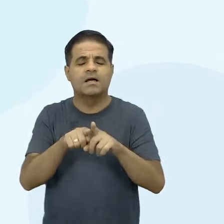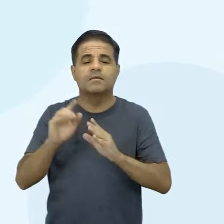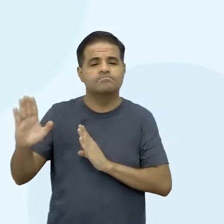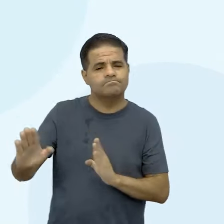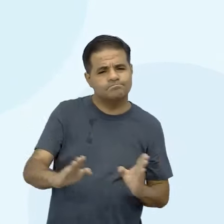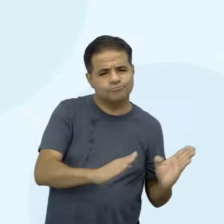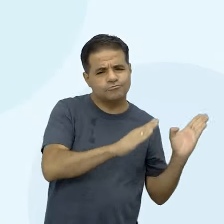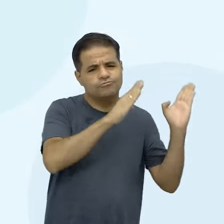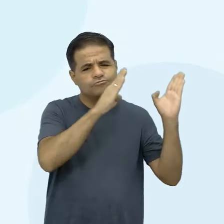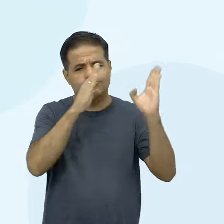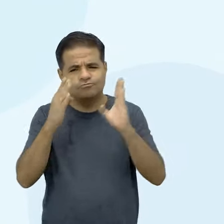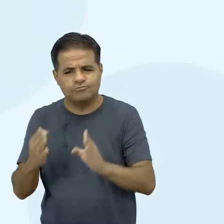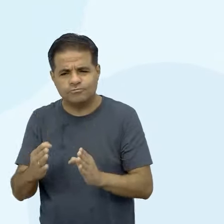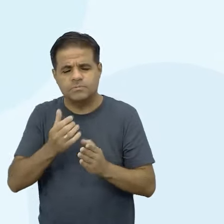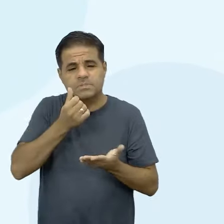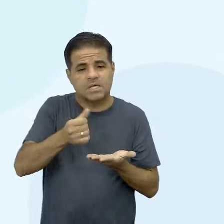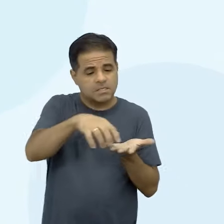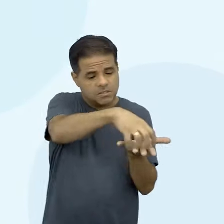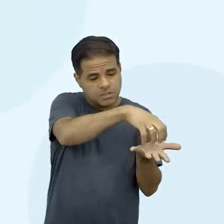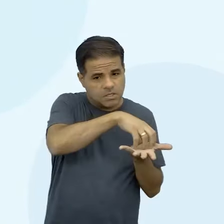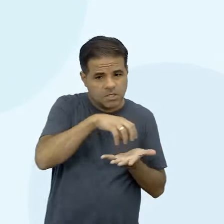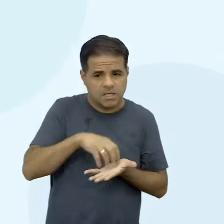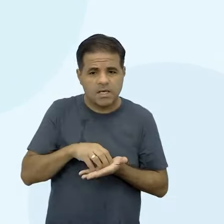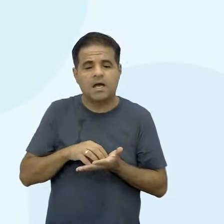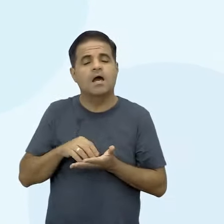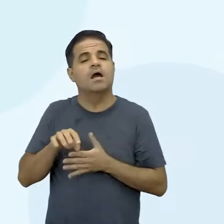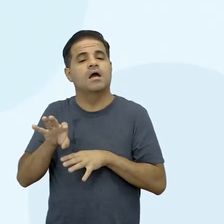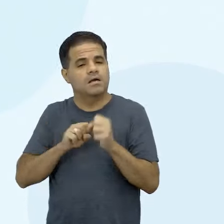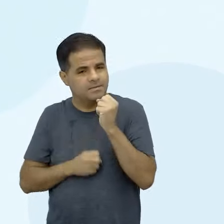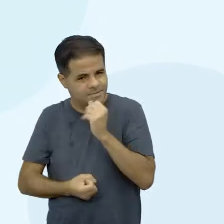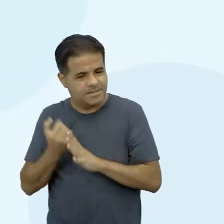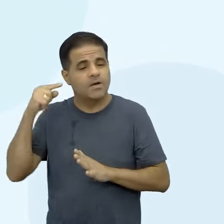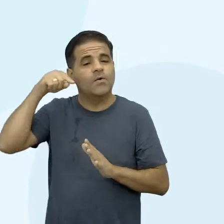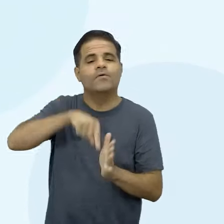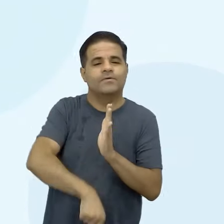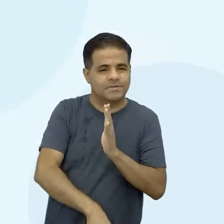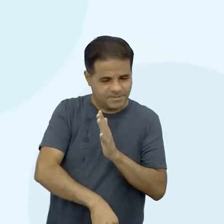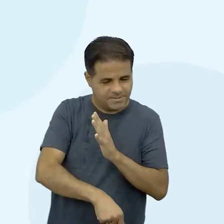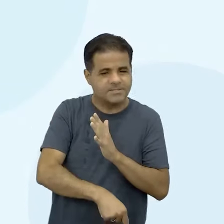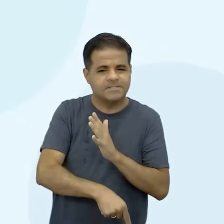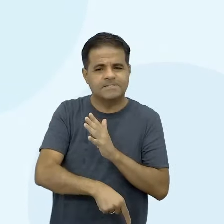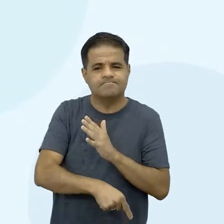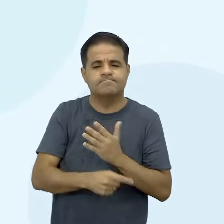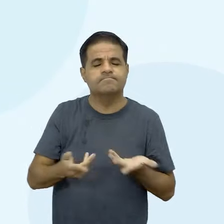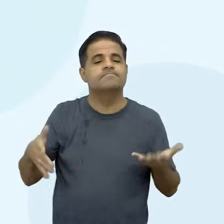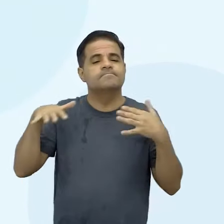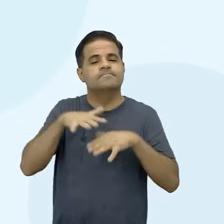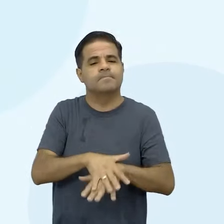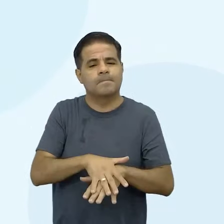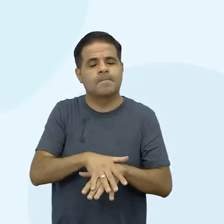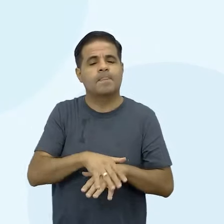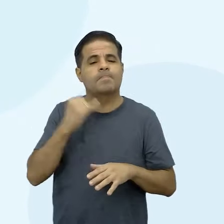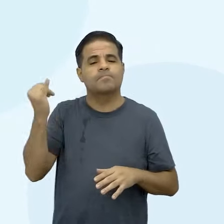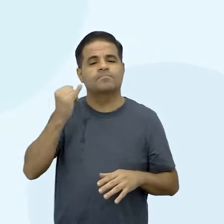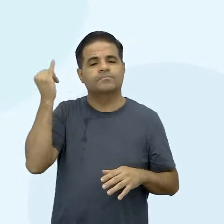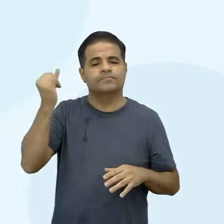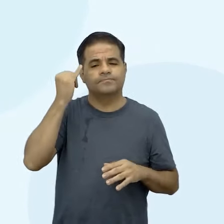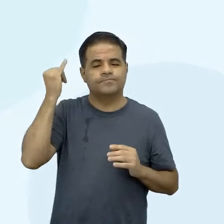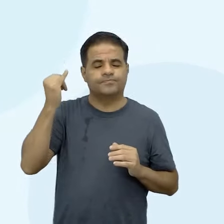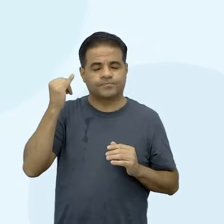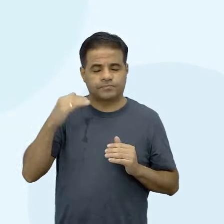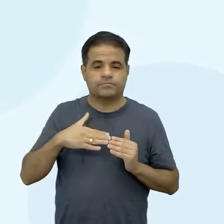longo das 6 unidades curriculares que formam esse aprofundamento integrado. Muito importante